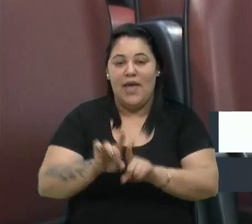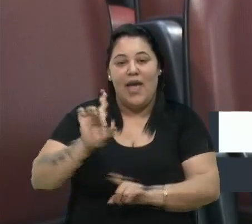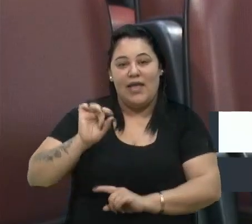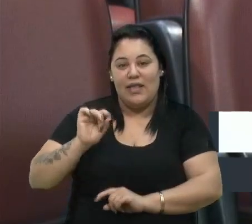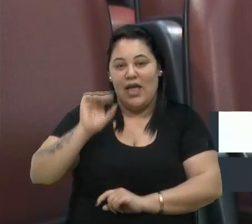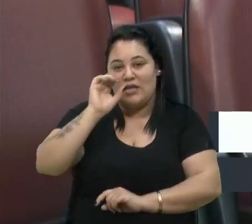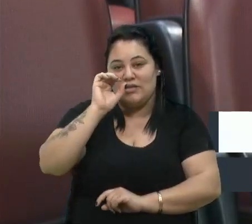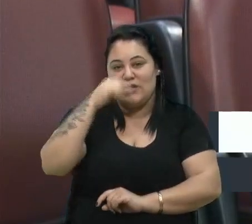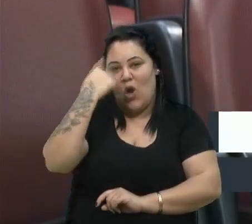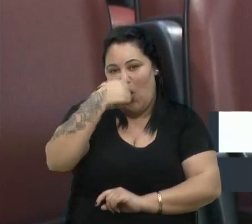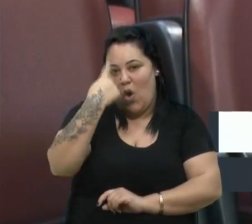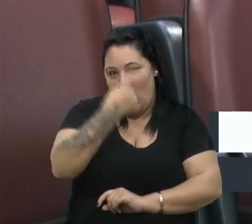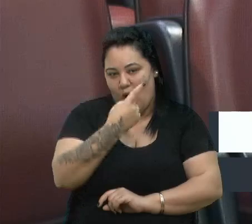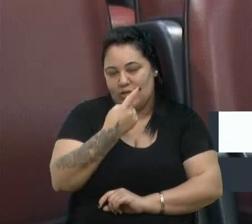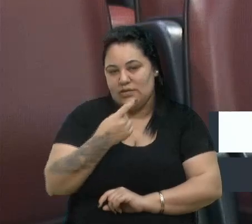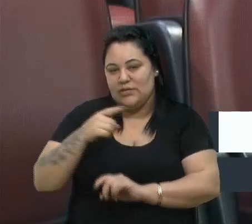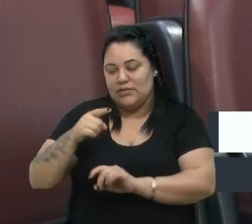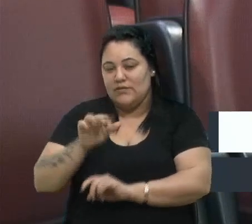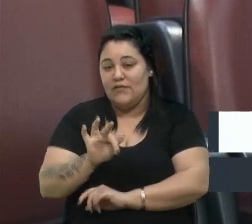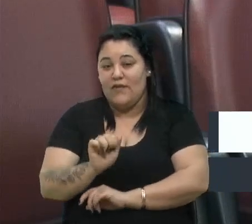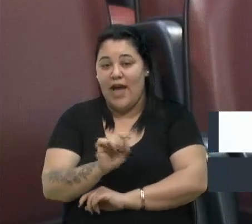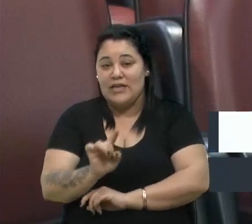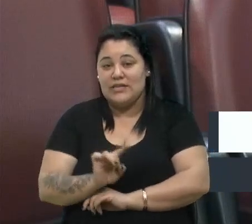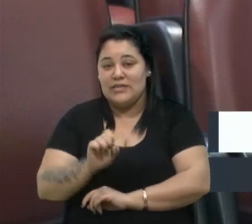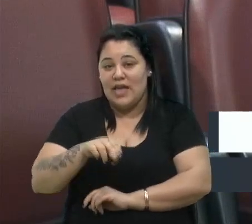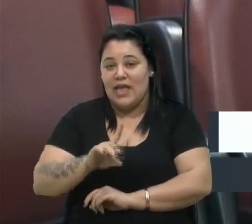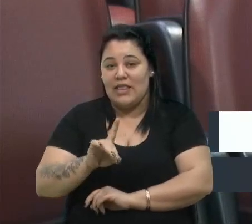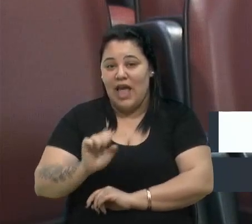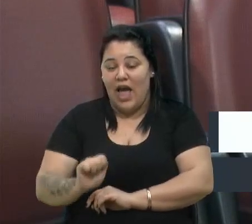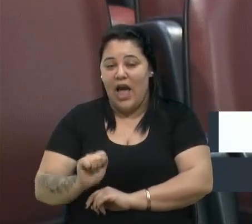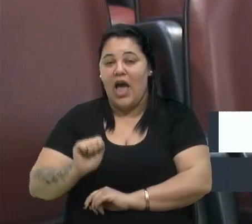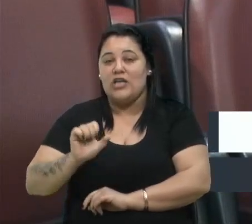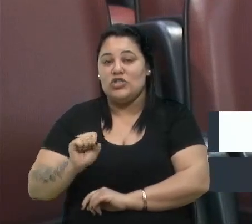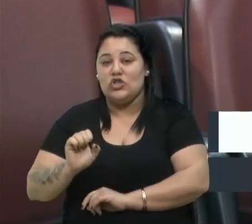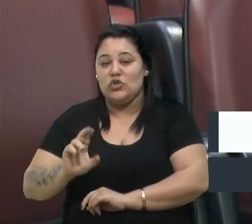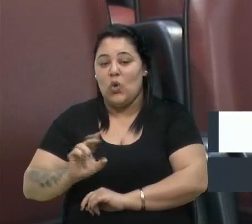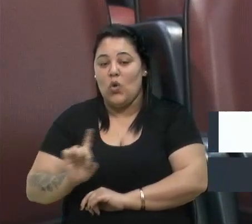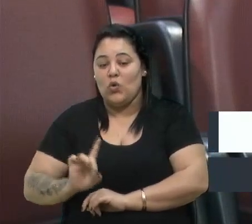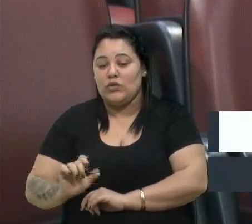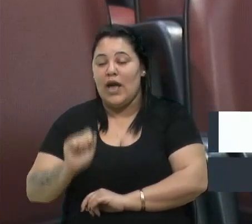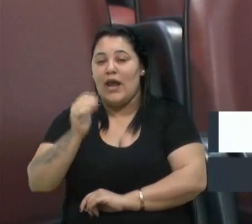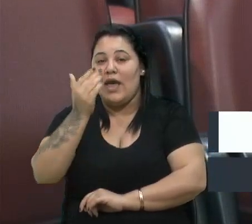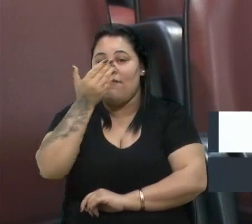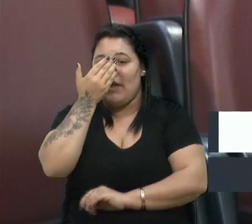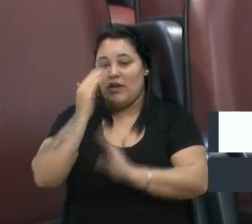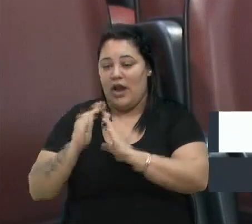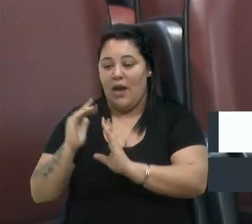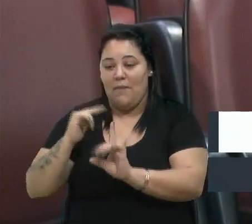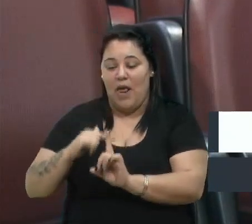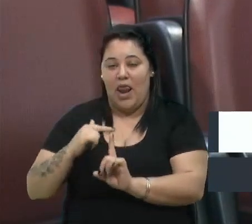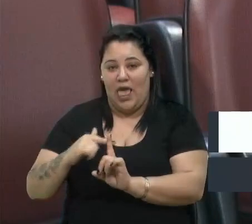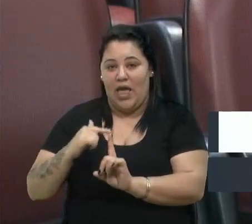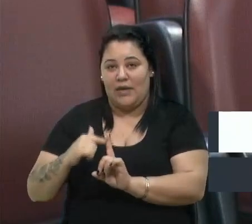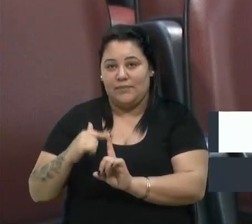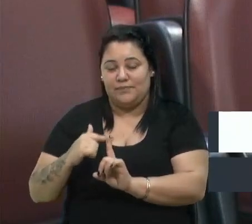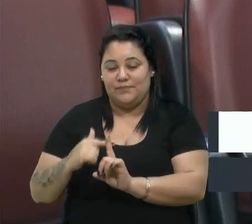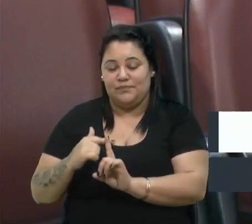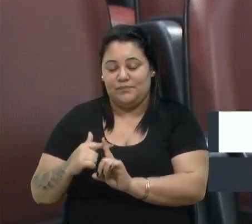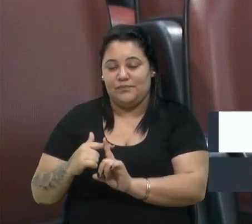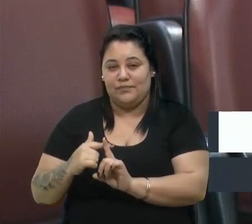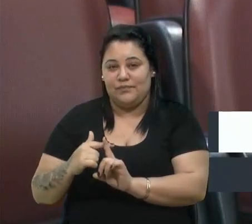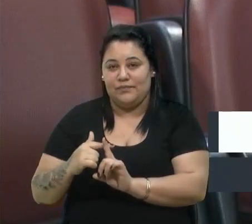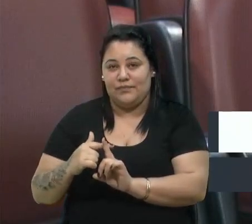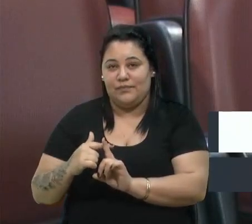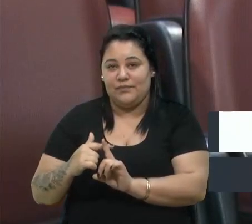horas, ali em Fazenda Souza, na frente da Capela do Beato João Schiavo, ali em